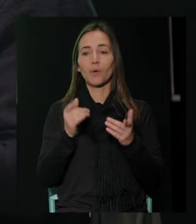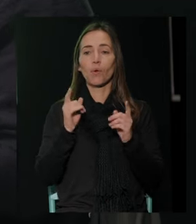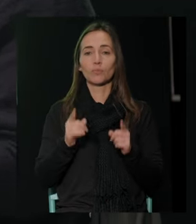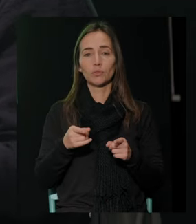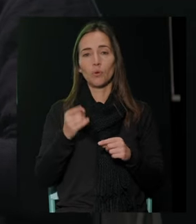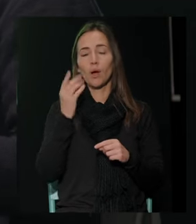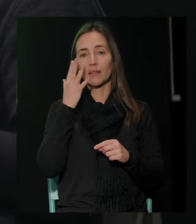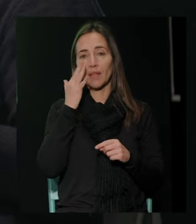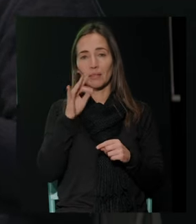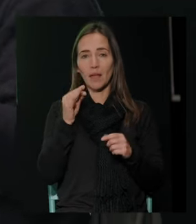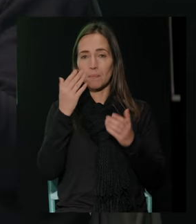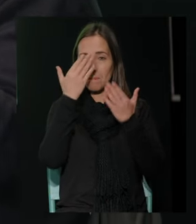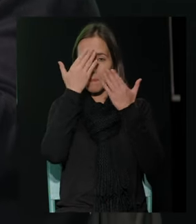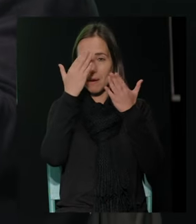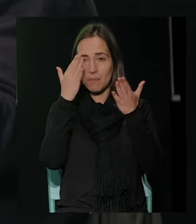começou a tentar abrir